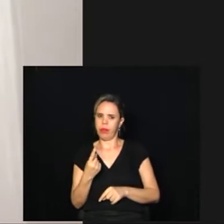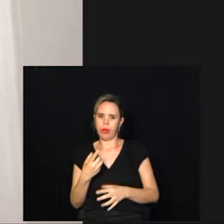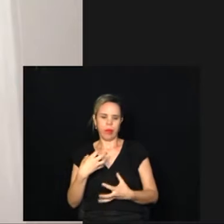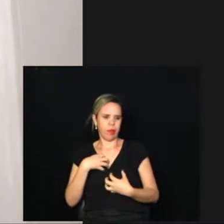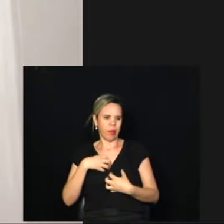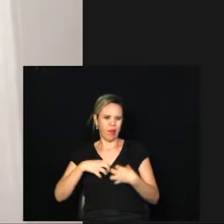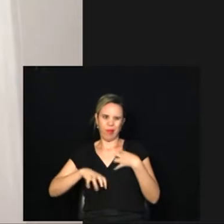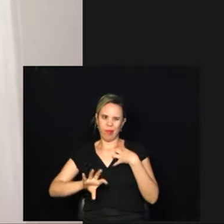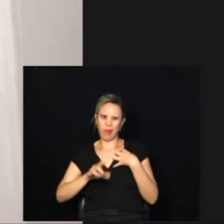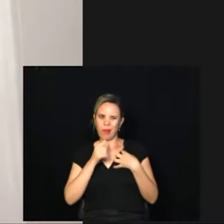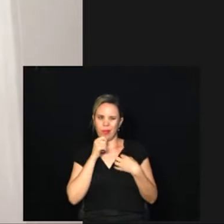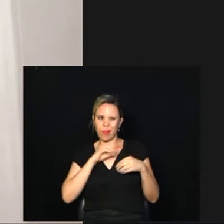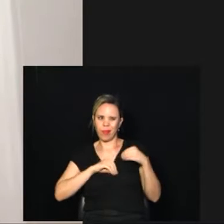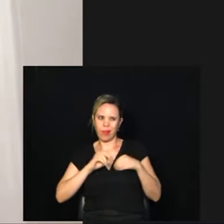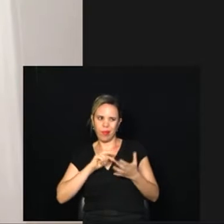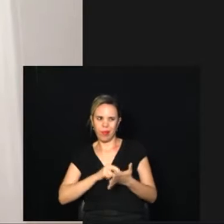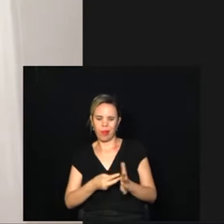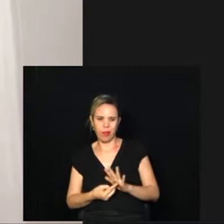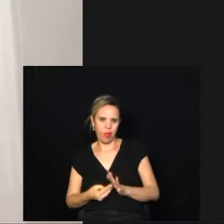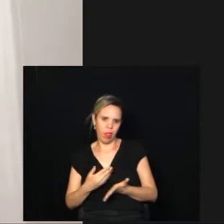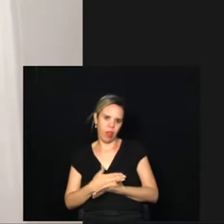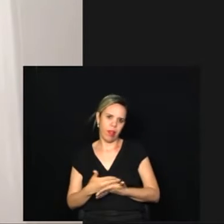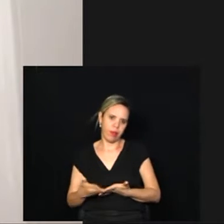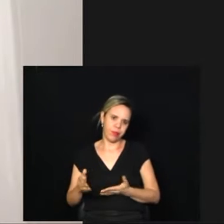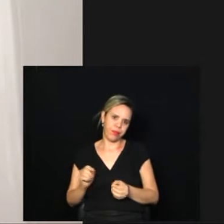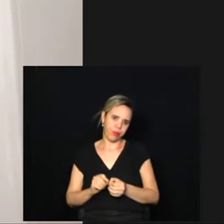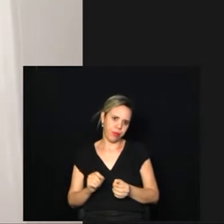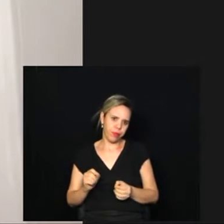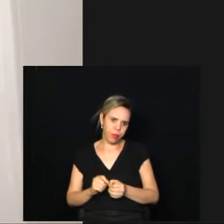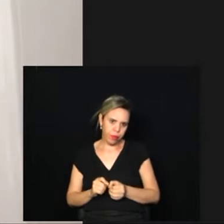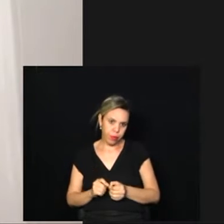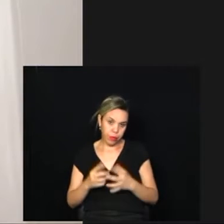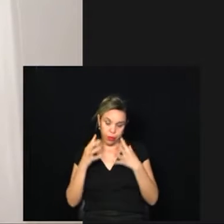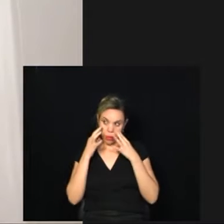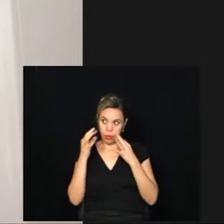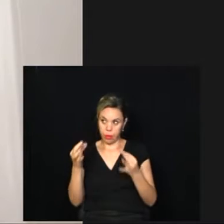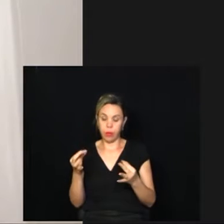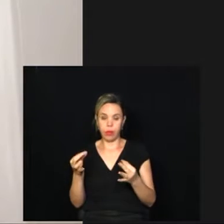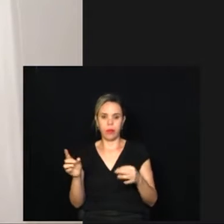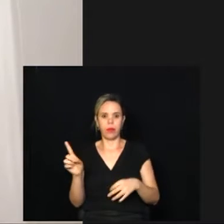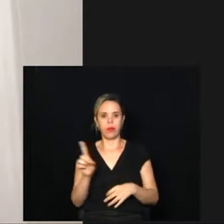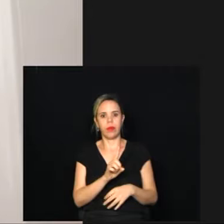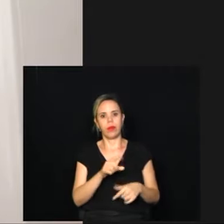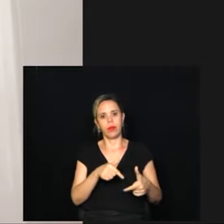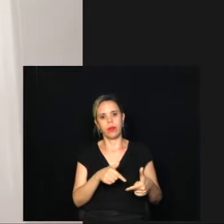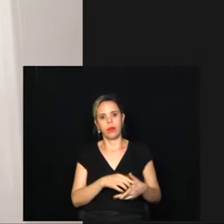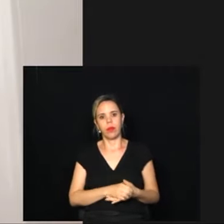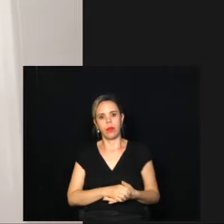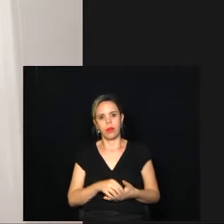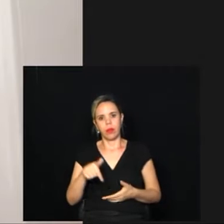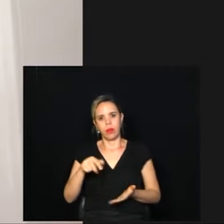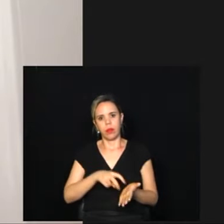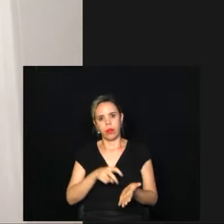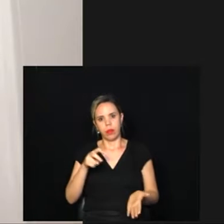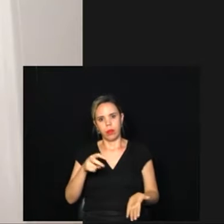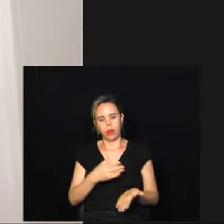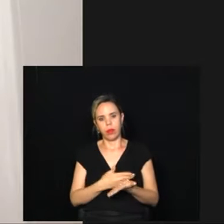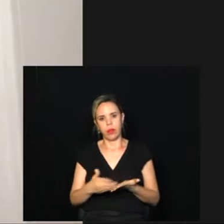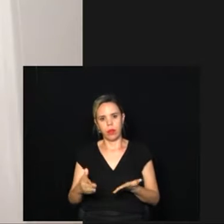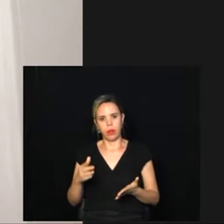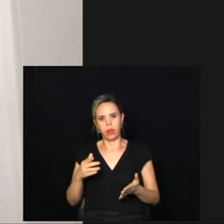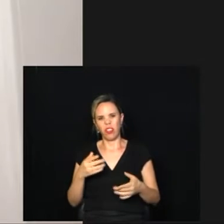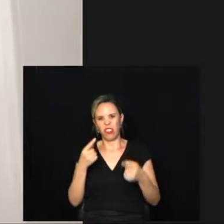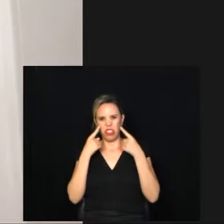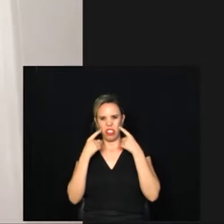que é uma depressão. Então eu comecei a ficar atenta quando eu chegava no trabalho, 7 horas da manhã, e começava a ter uma crise